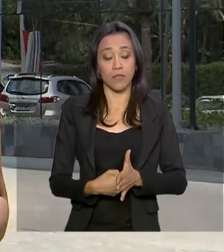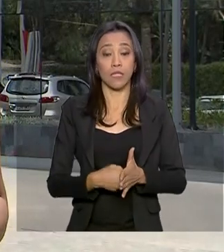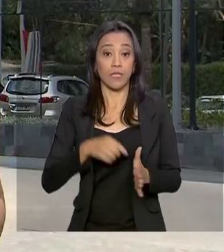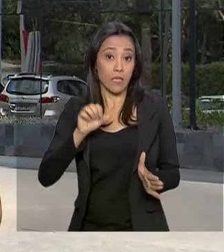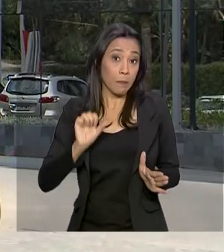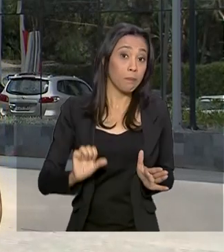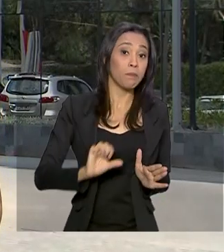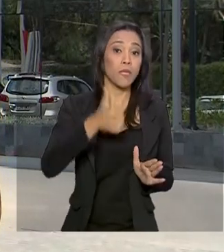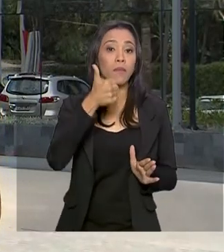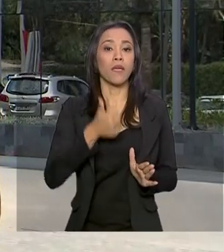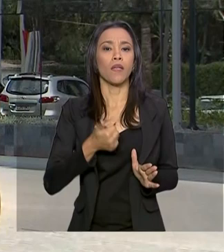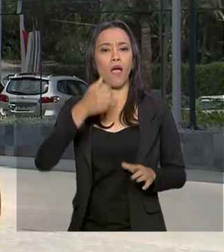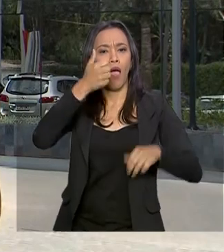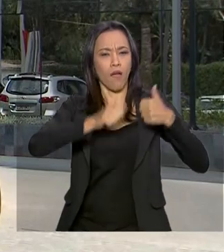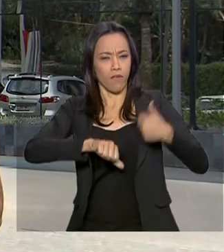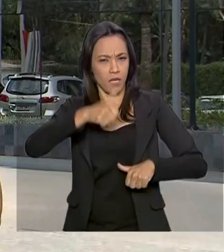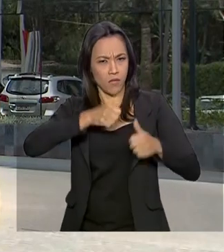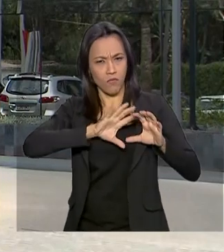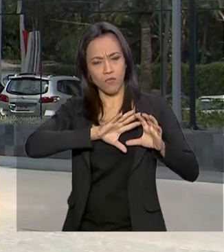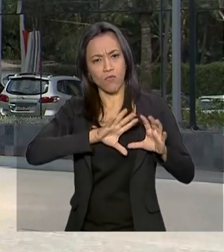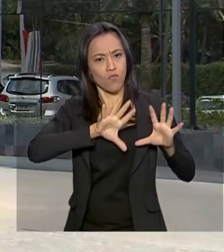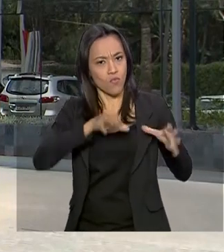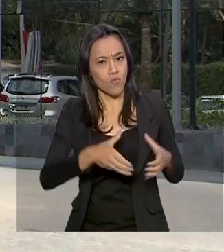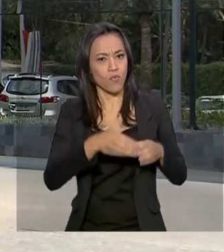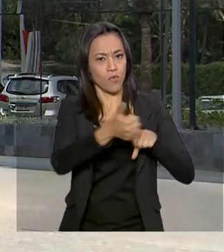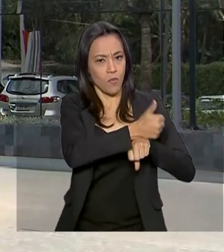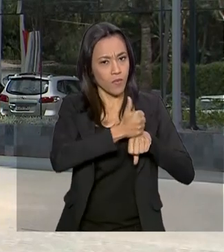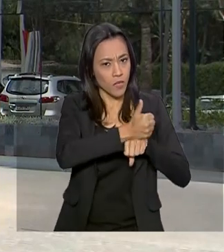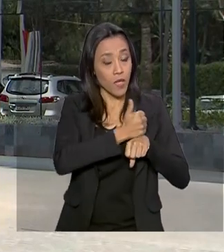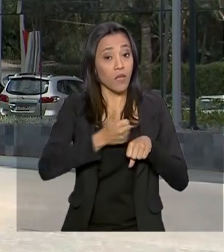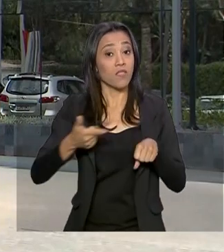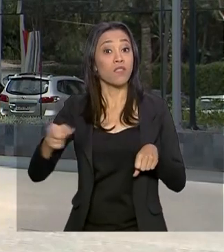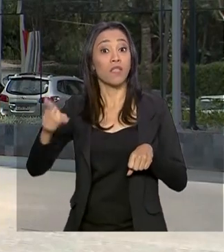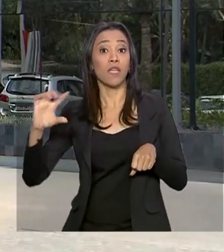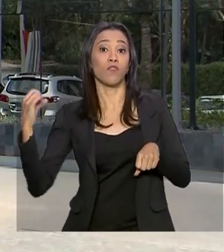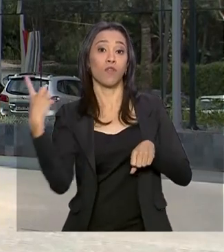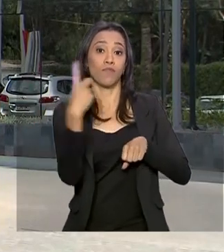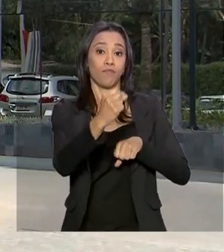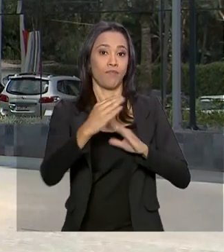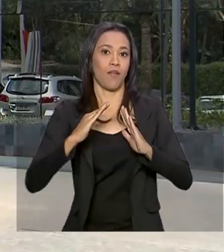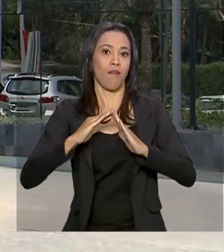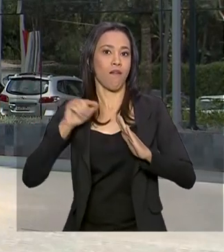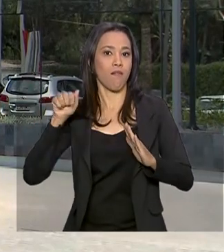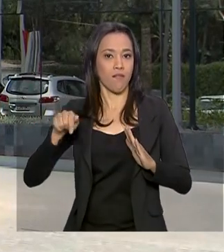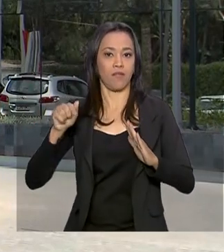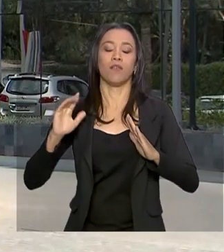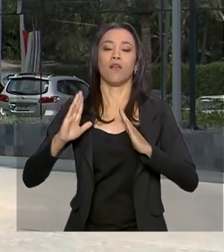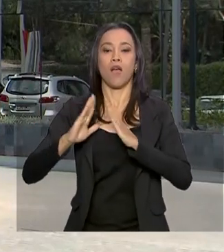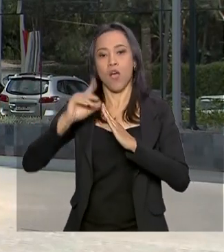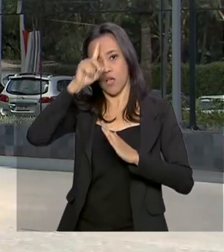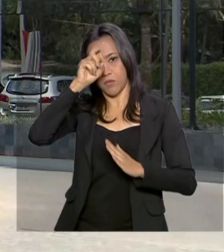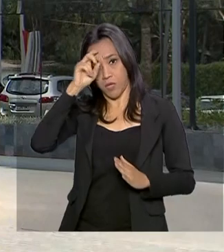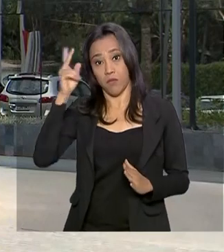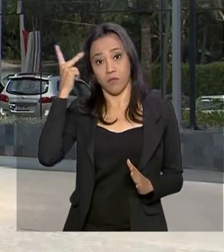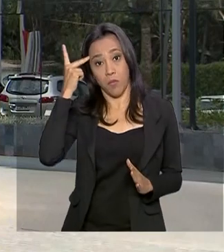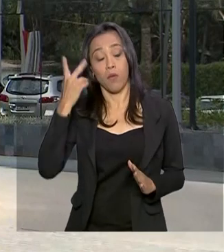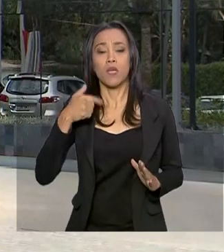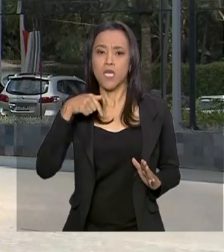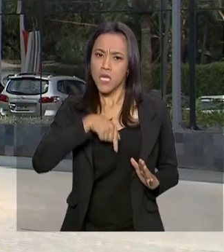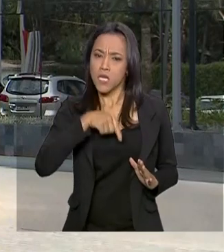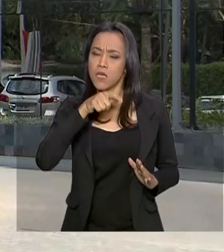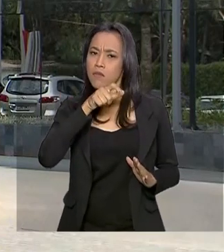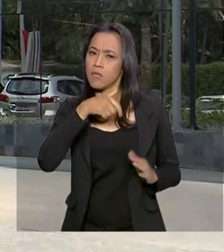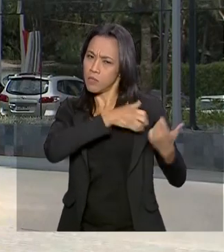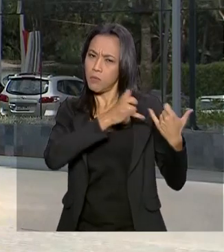primeira avaliação multiprofissional desde que ele recebeu alta do hospital e de acordo com a equipe médica o estado do